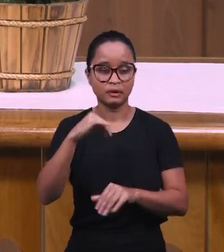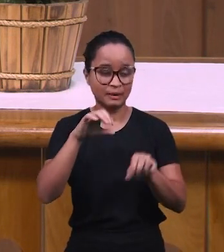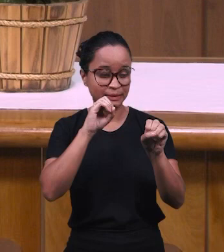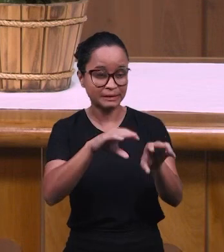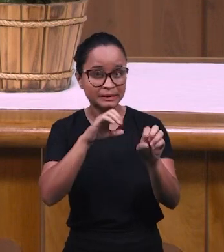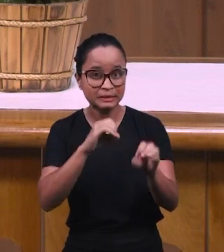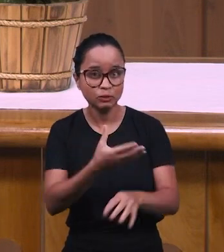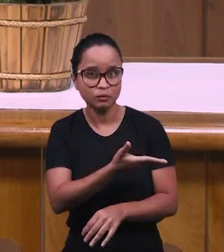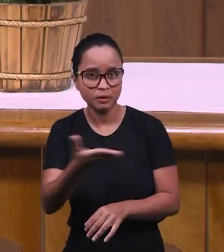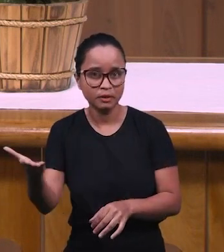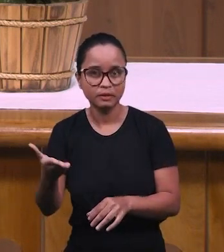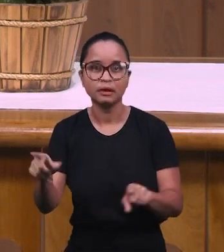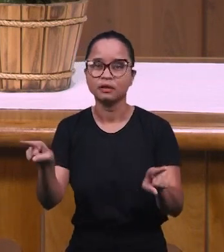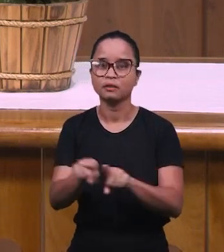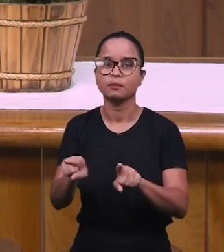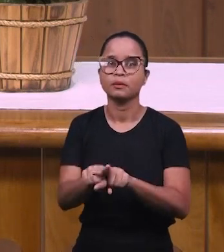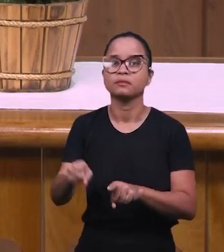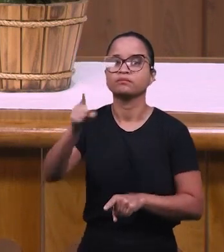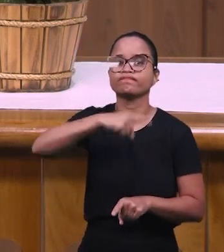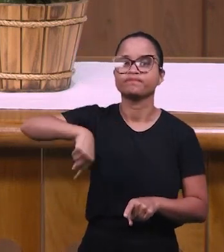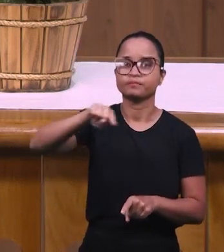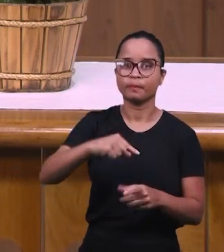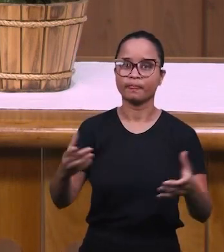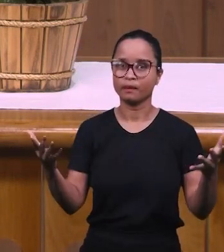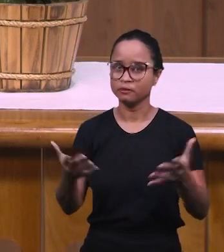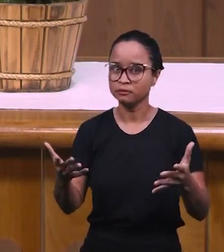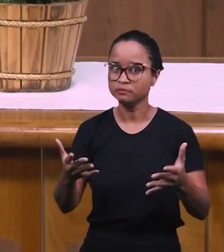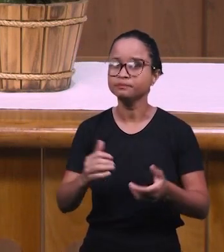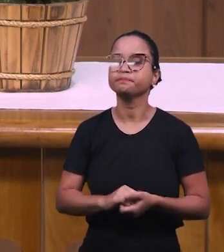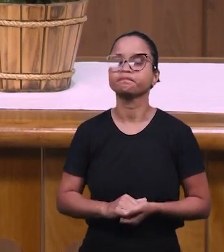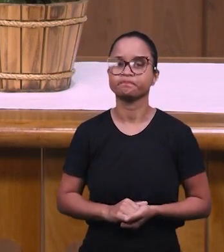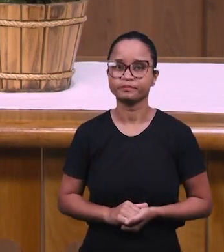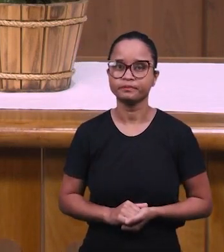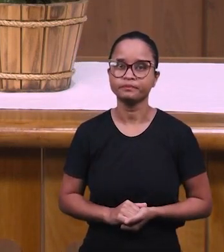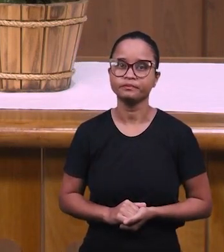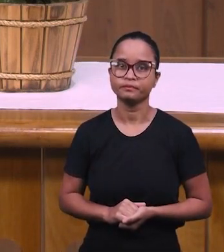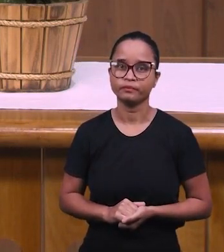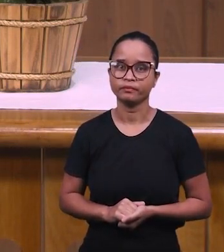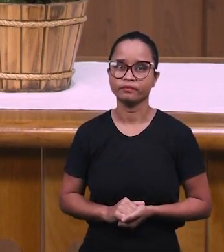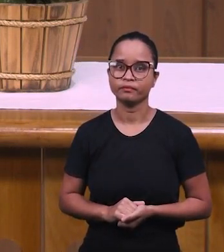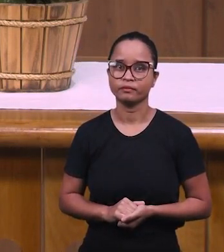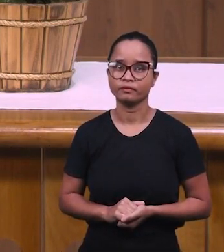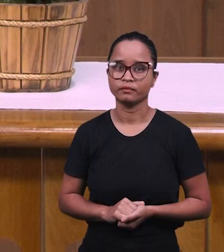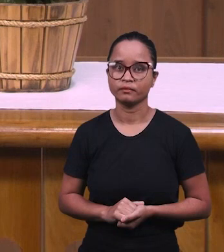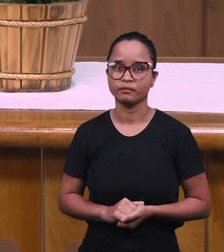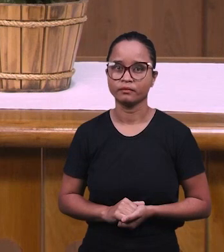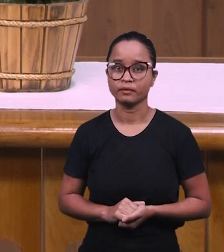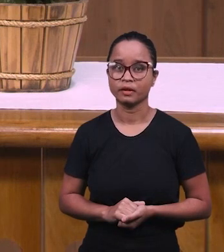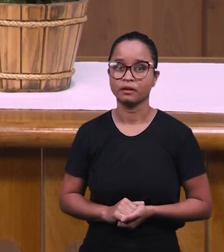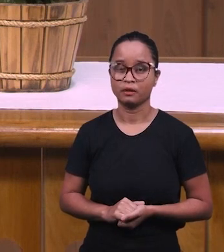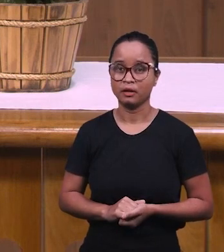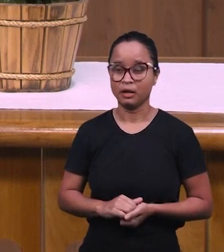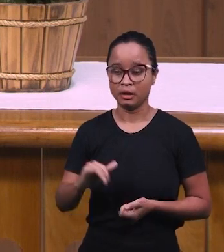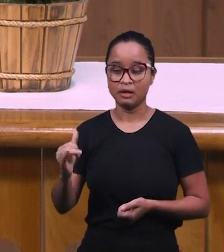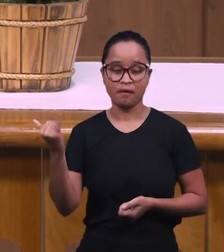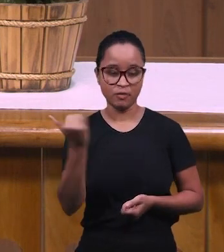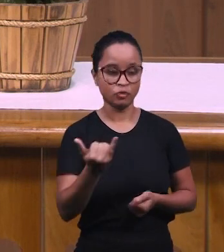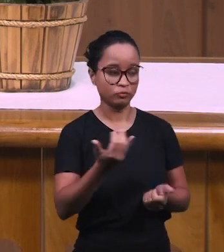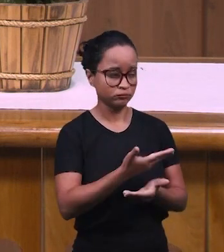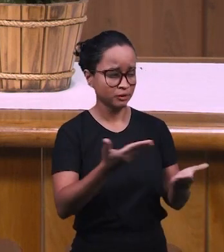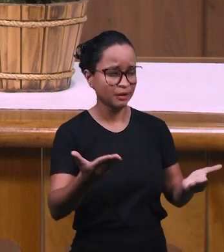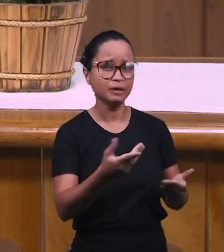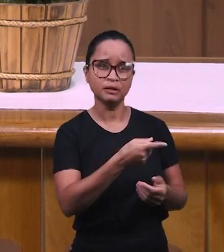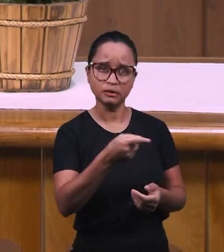ensino para eles naquele momento e também para nós hoje. E ele disse: dá-lhes voz de